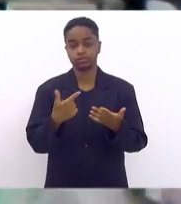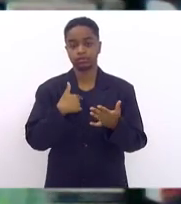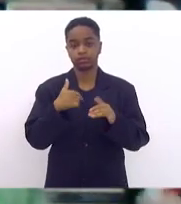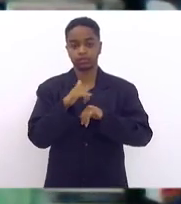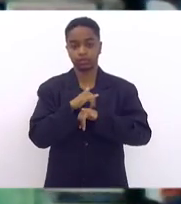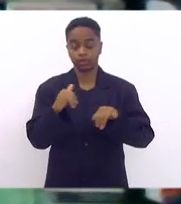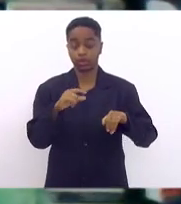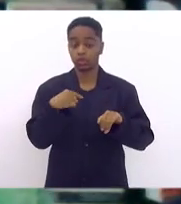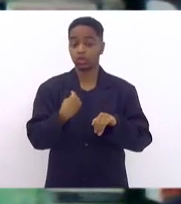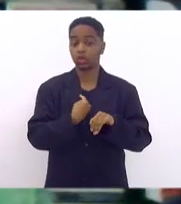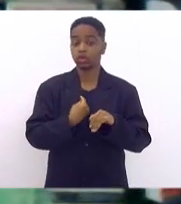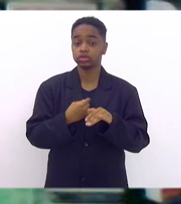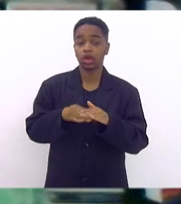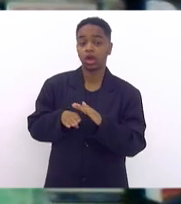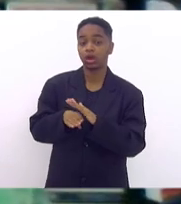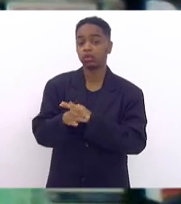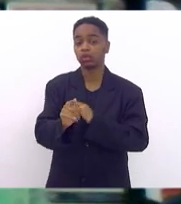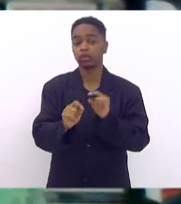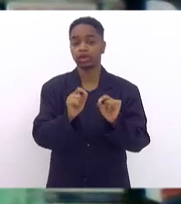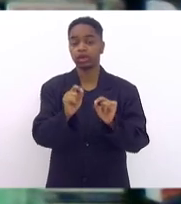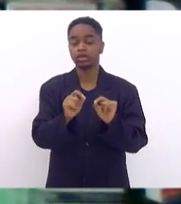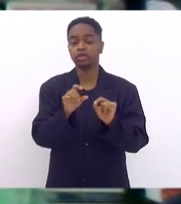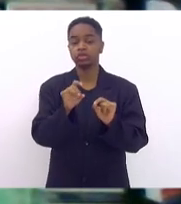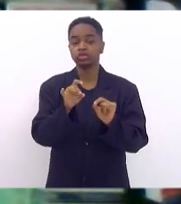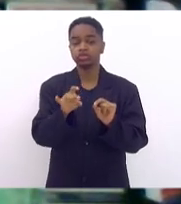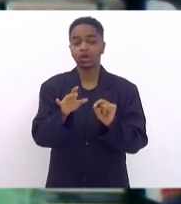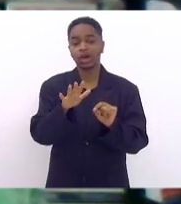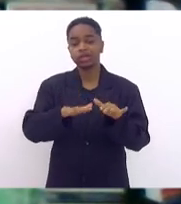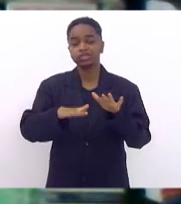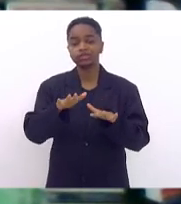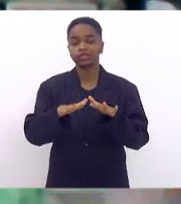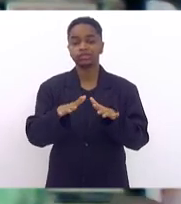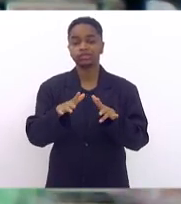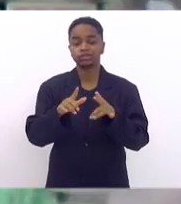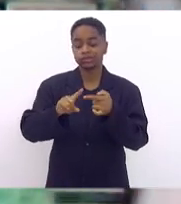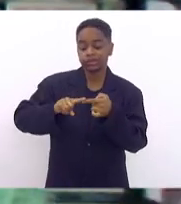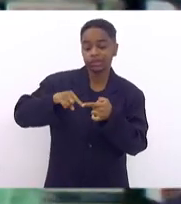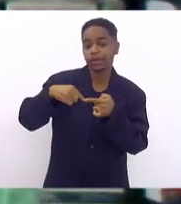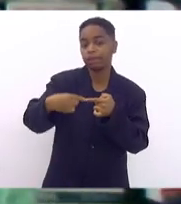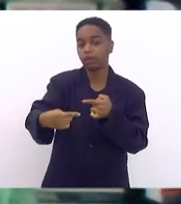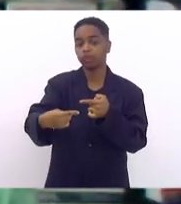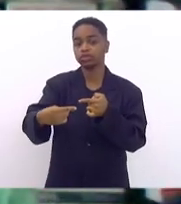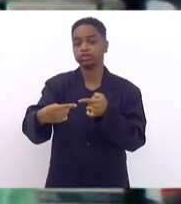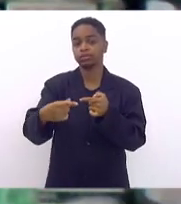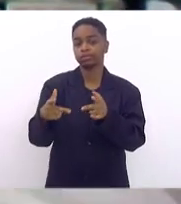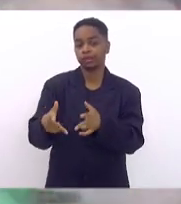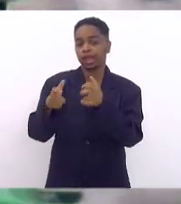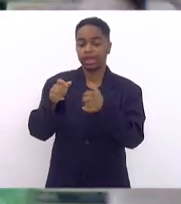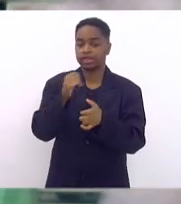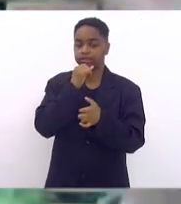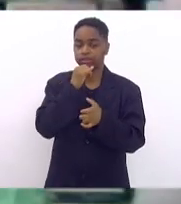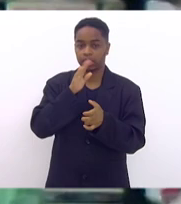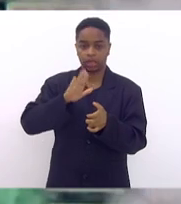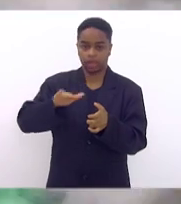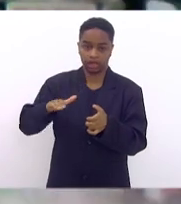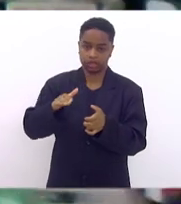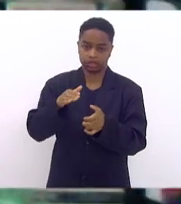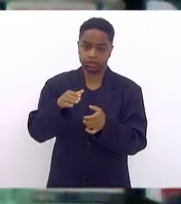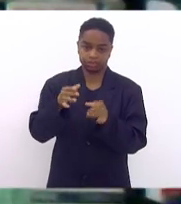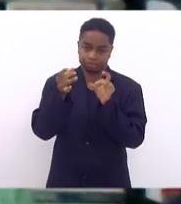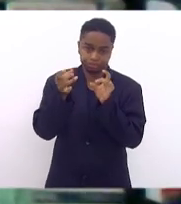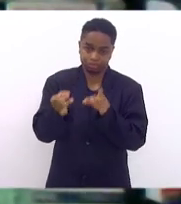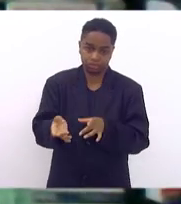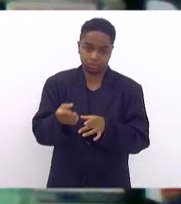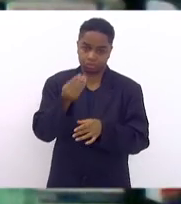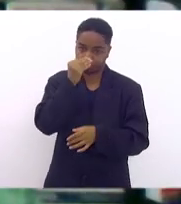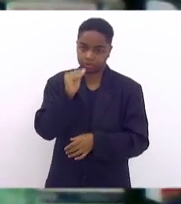um costume de tratar sintomas algumas vezes, né, e da criança ignorar, ou do adolescente até botar